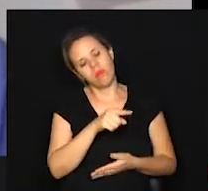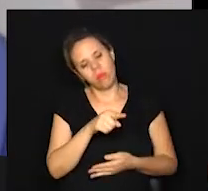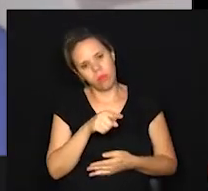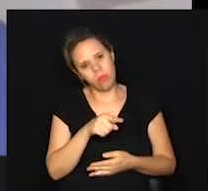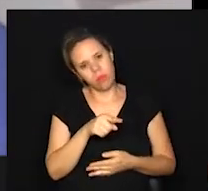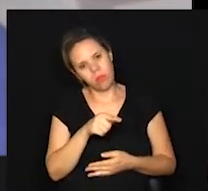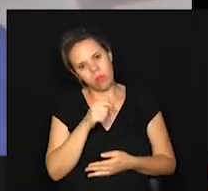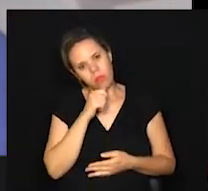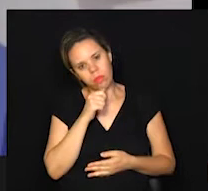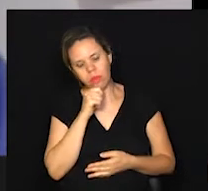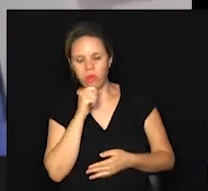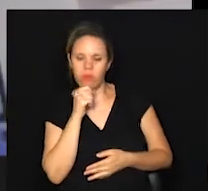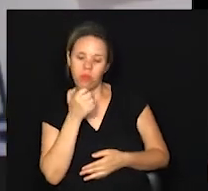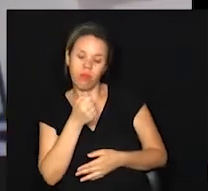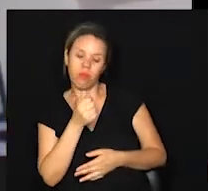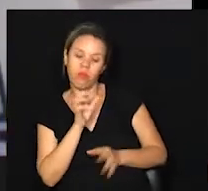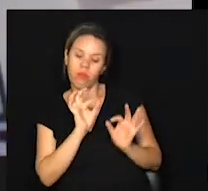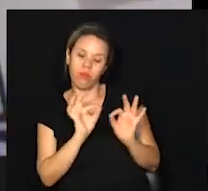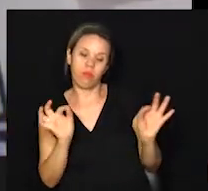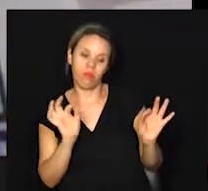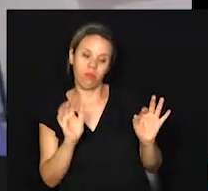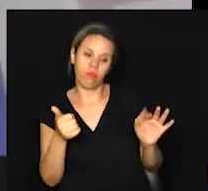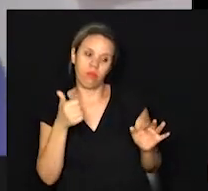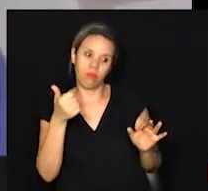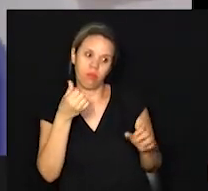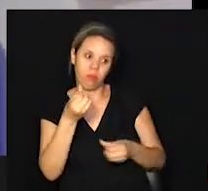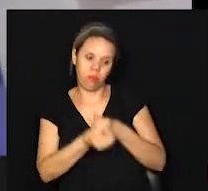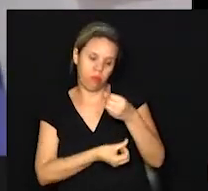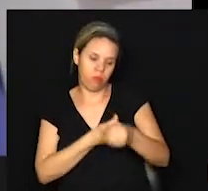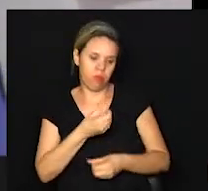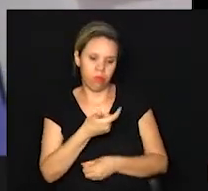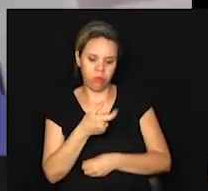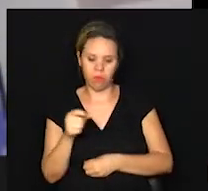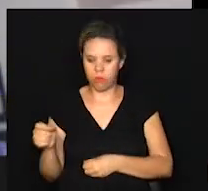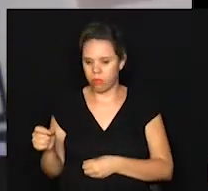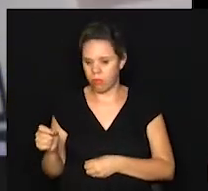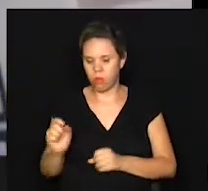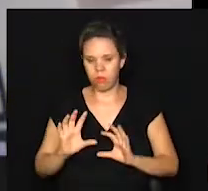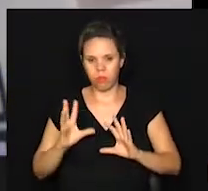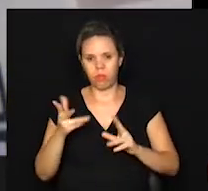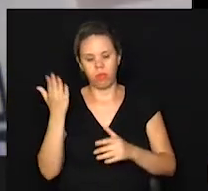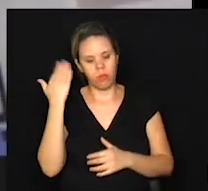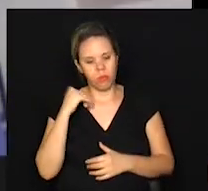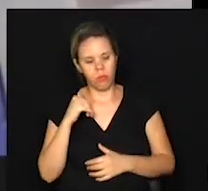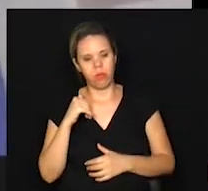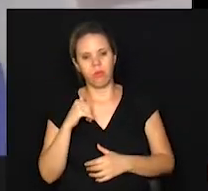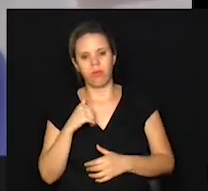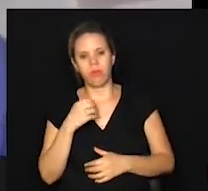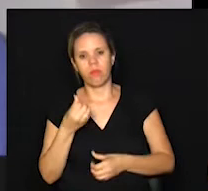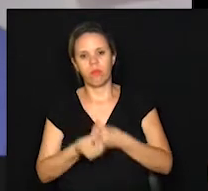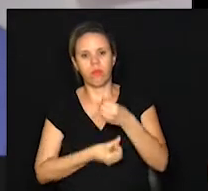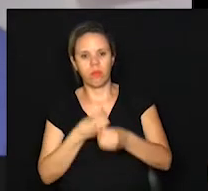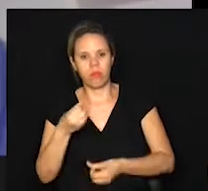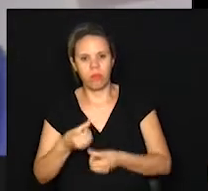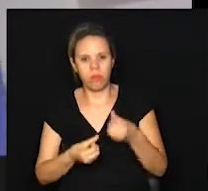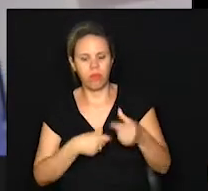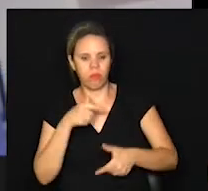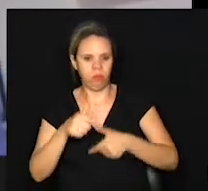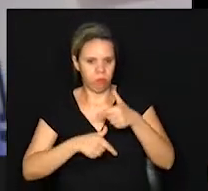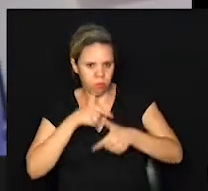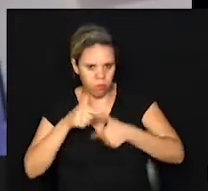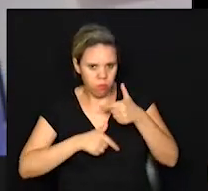que subliminar, né? O primeiro semestre de 2020, conforme todos sabem, foi um semestre incessante, um